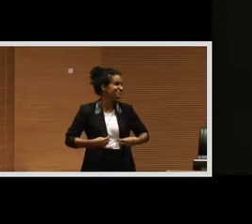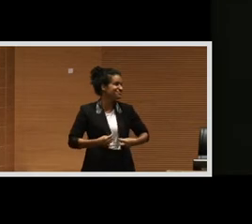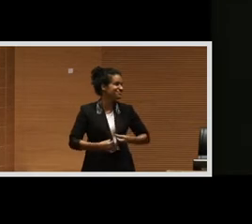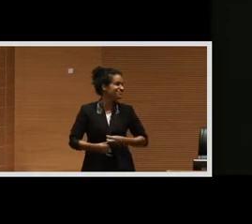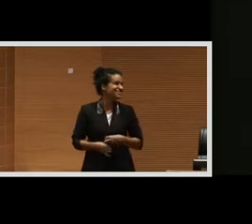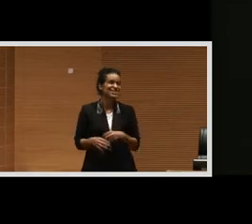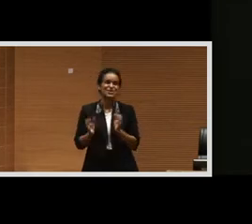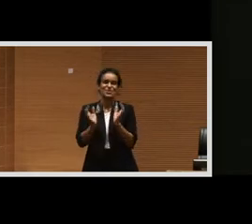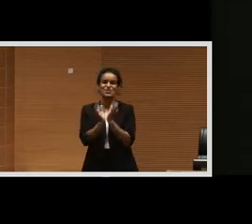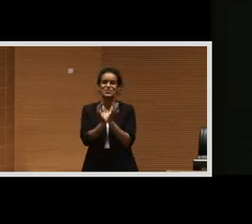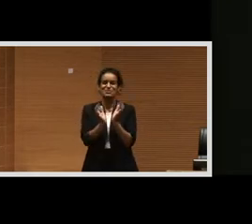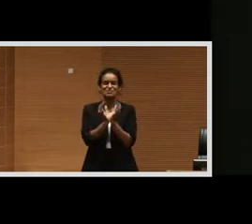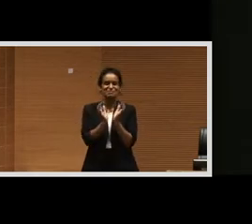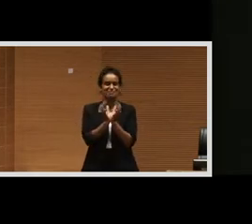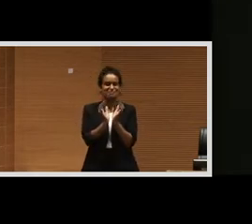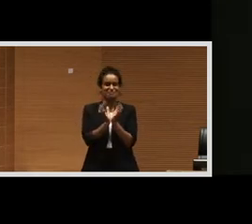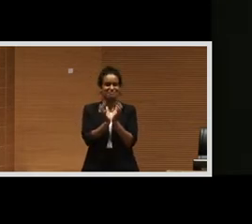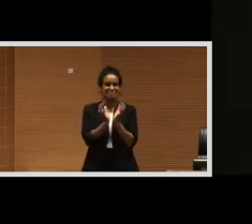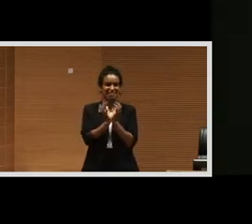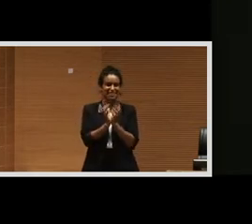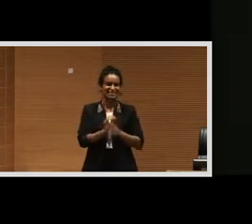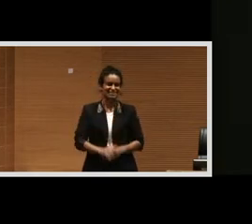Um grupo de...